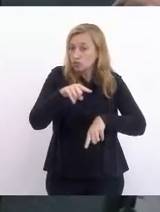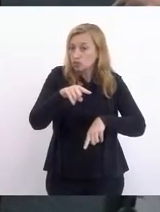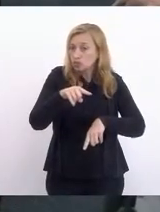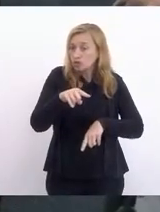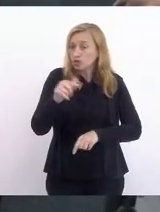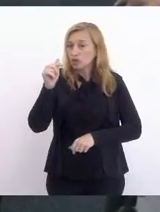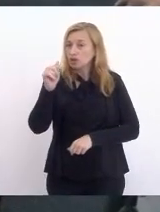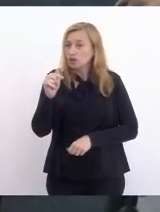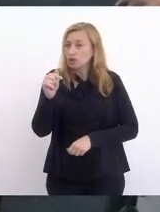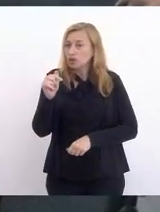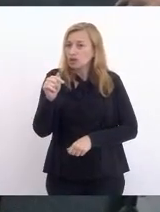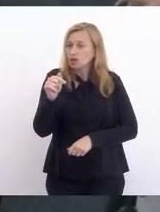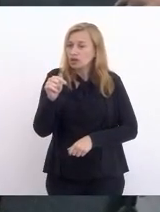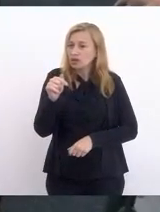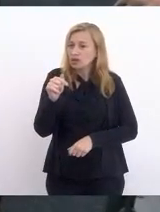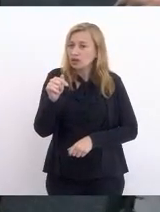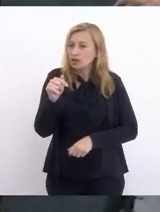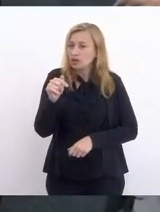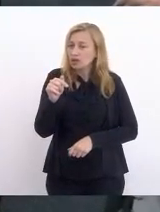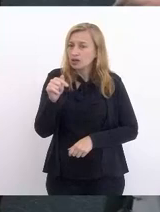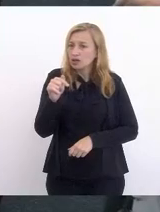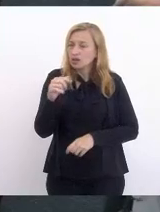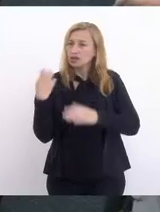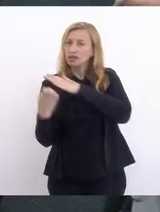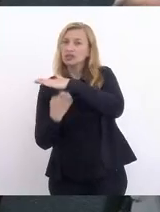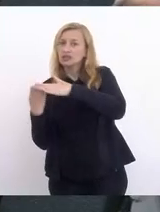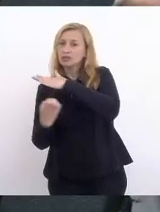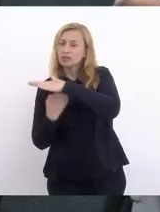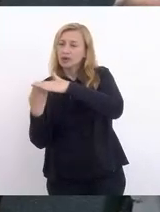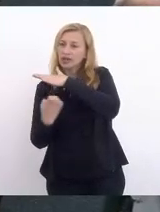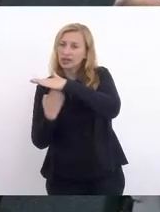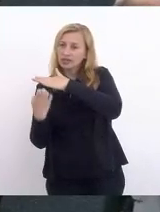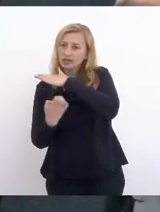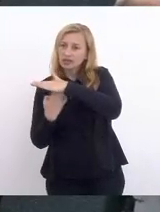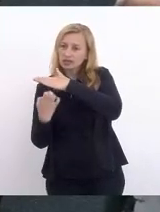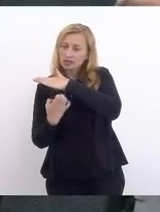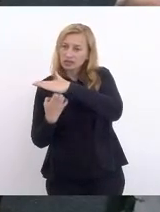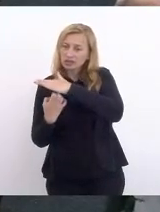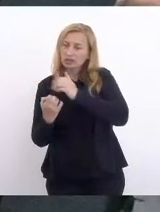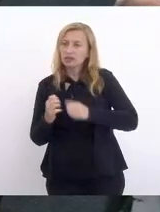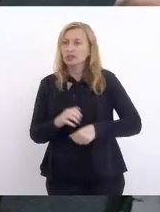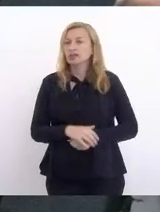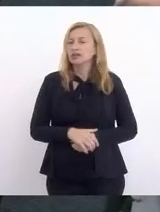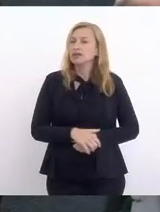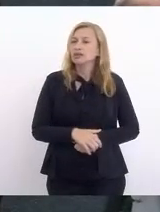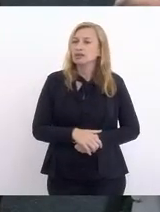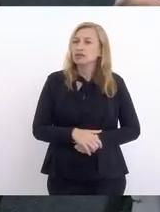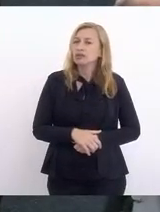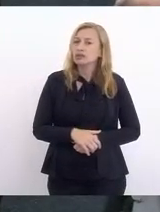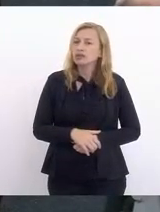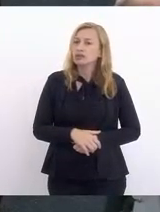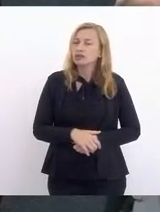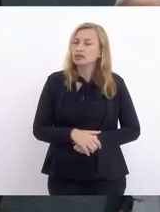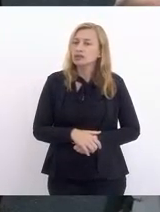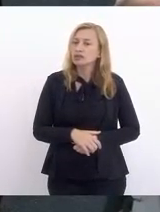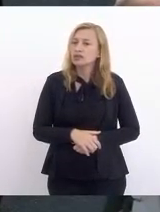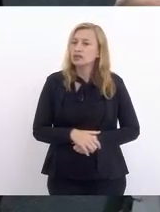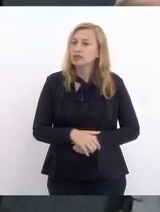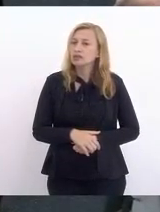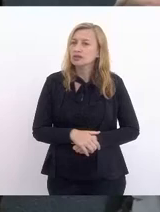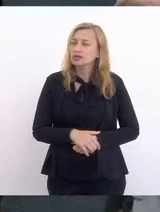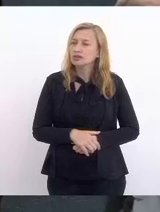aqui das das empresas e os que fazem